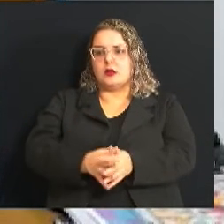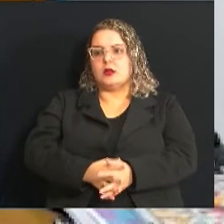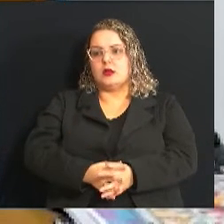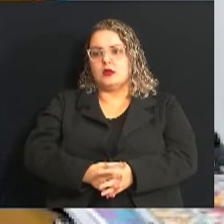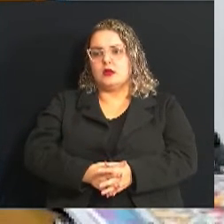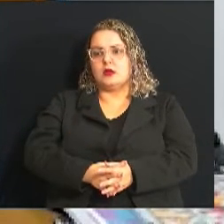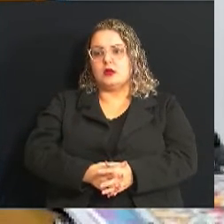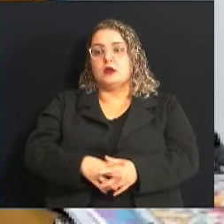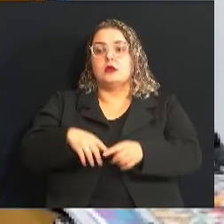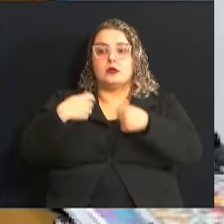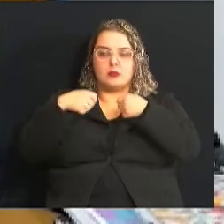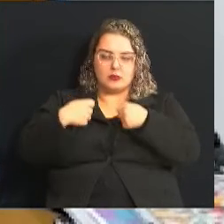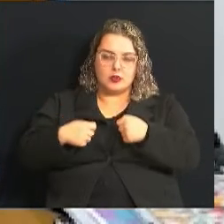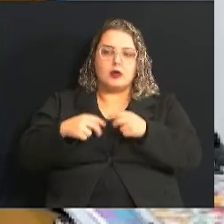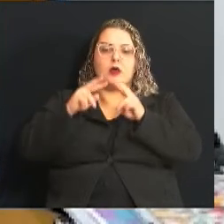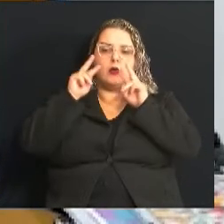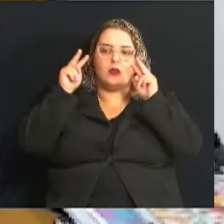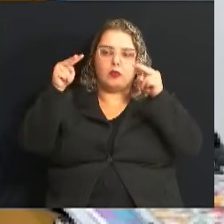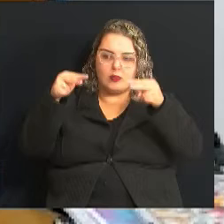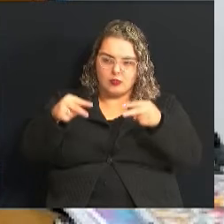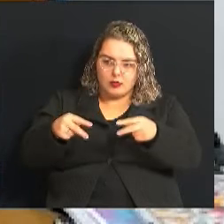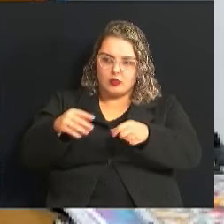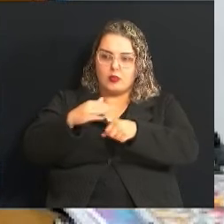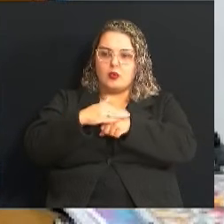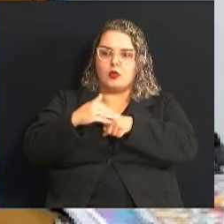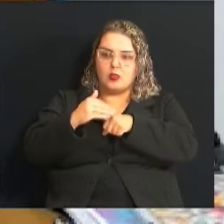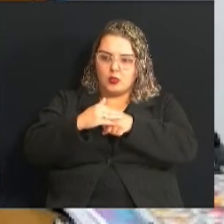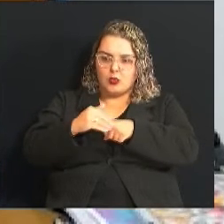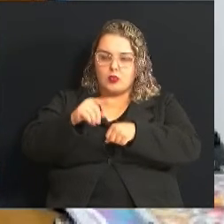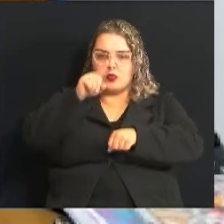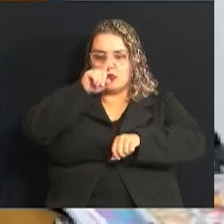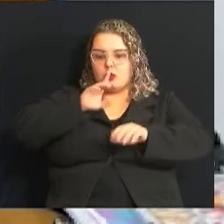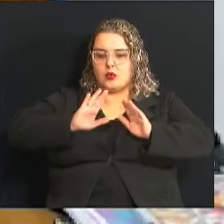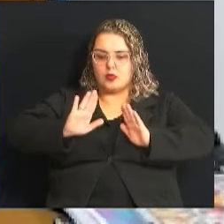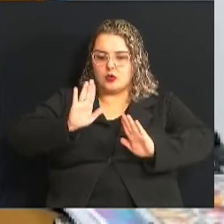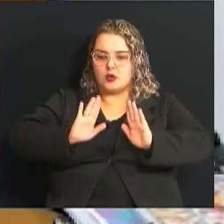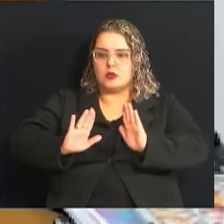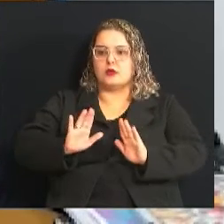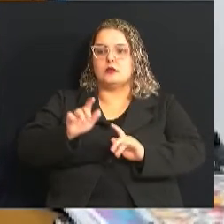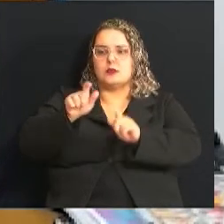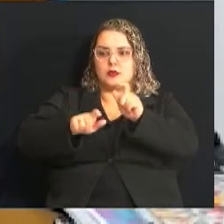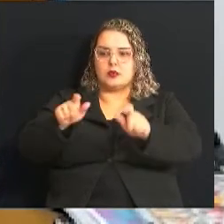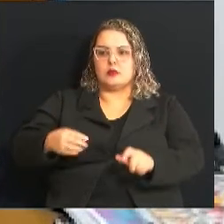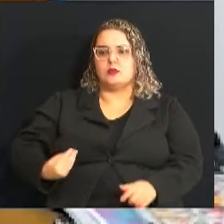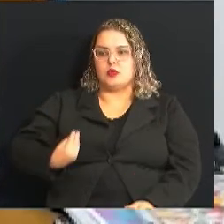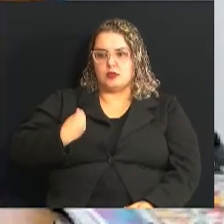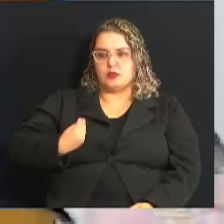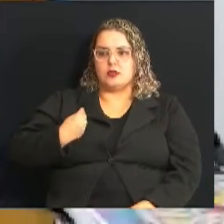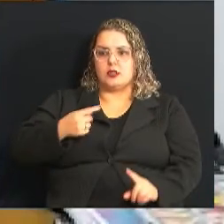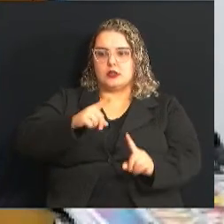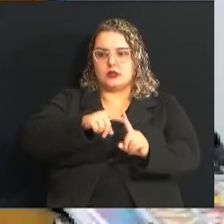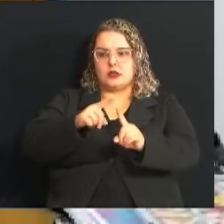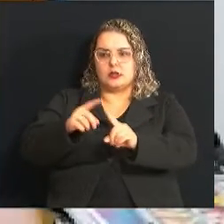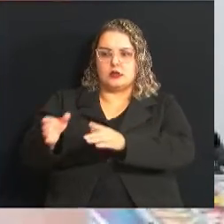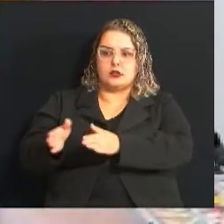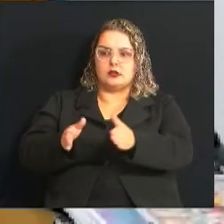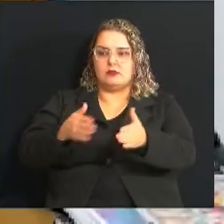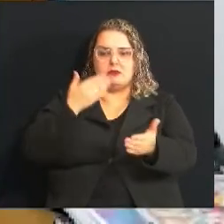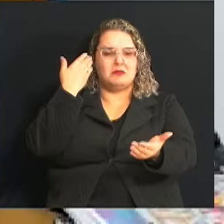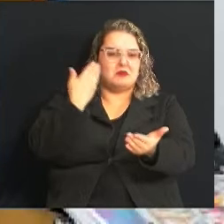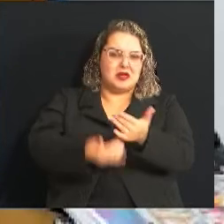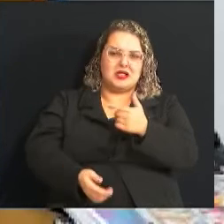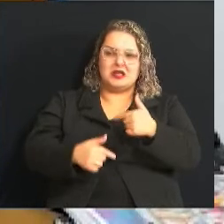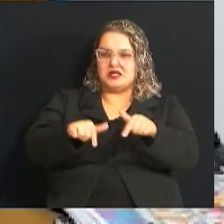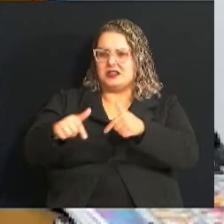é preciso olhar com mais carinho e com mais cuidados para as pessoas que vivenciam esse tipo de situação. Perda de emprego,